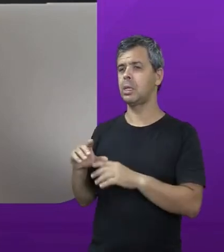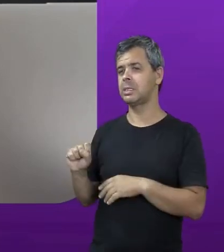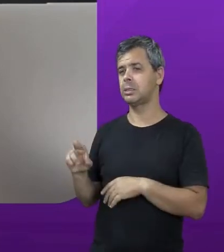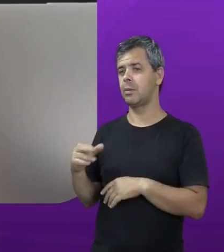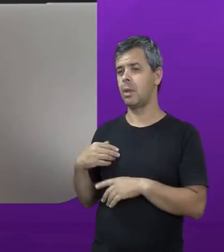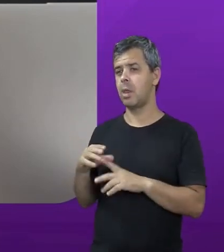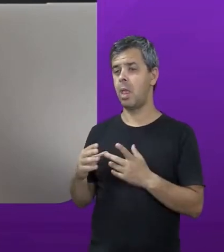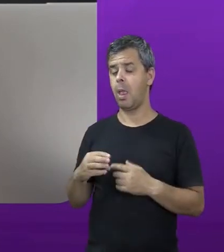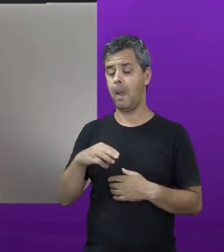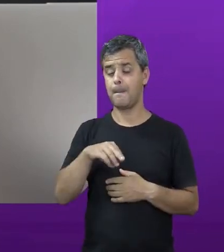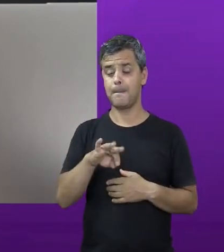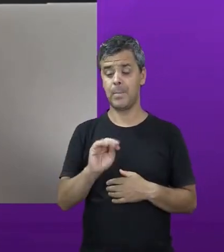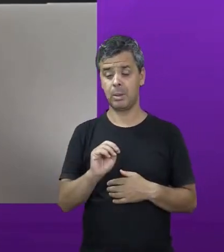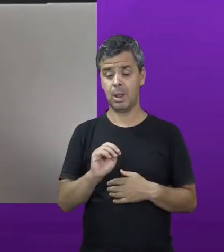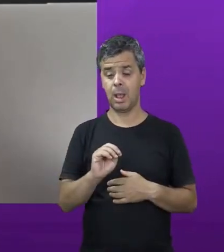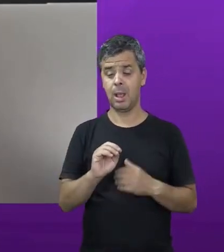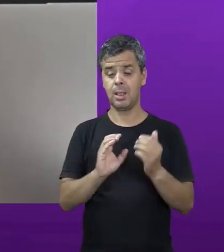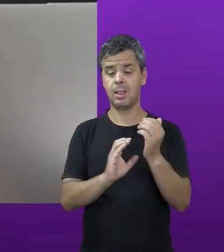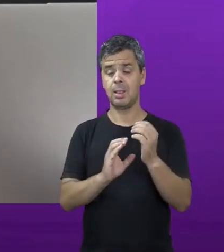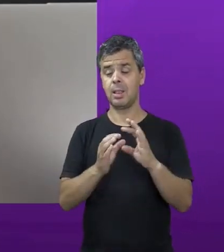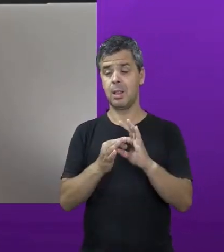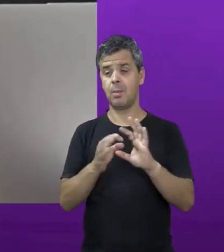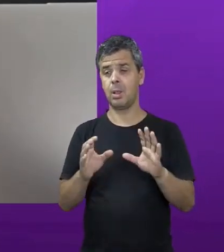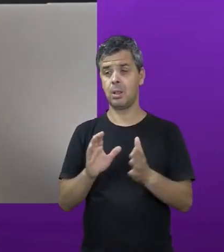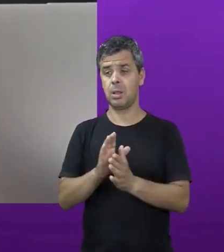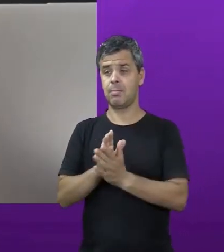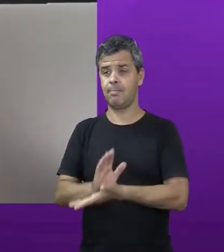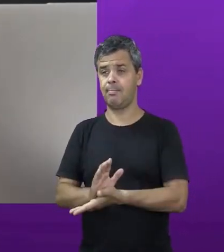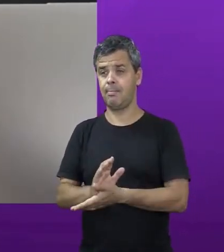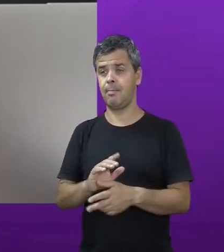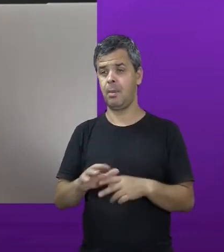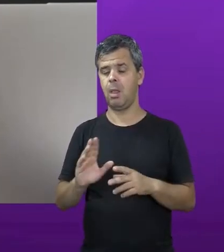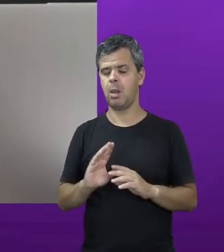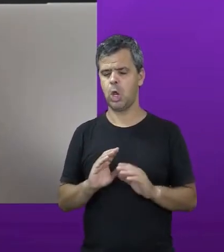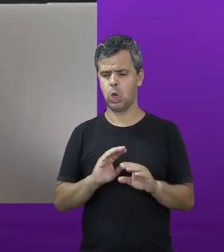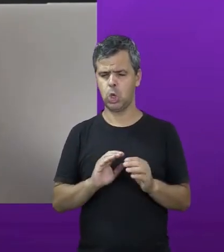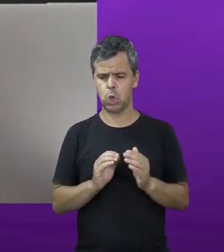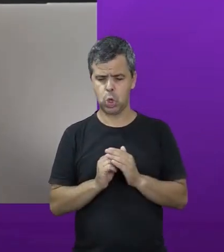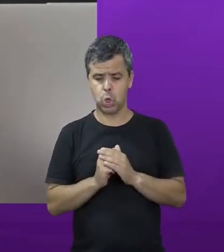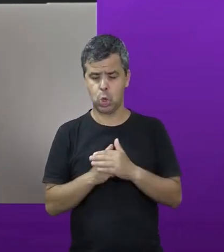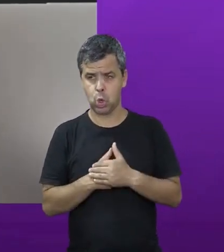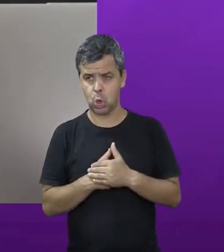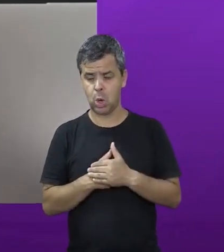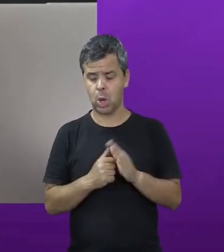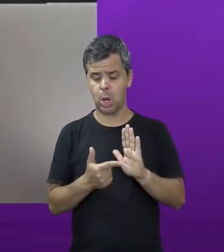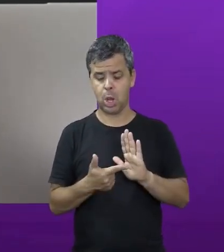da democracia racial, mais do que ele oculta, né, ele